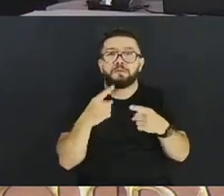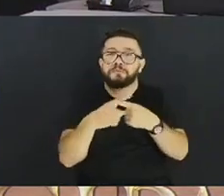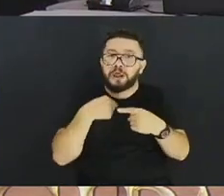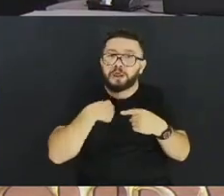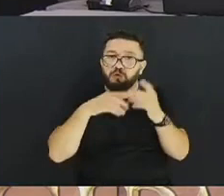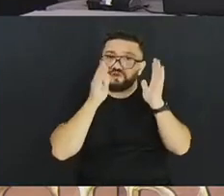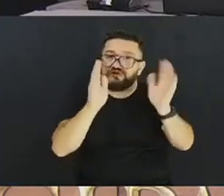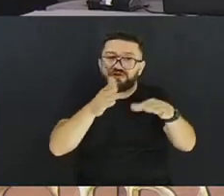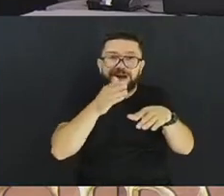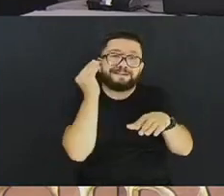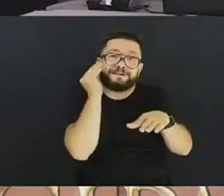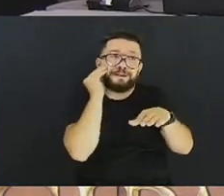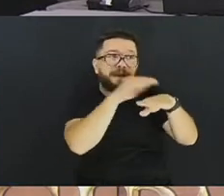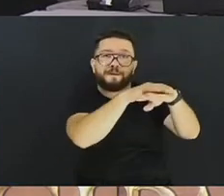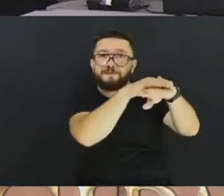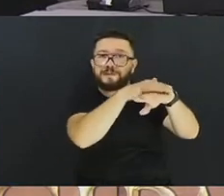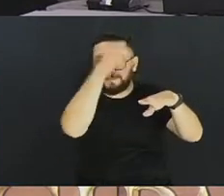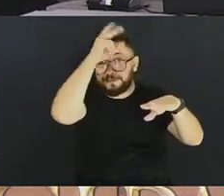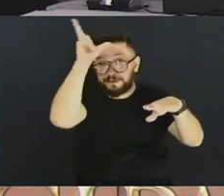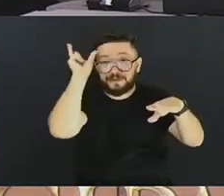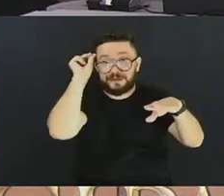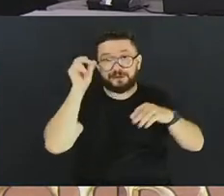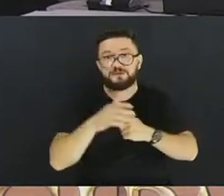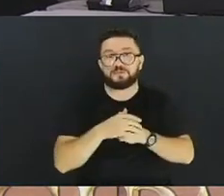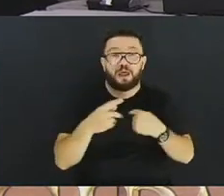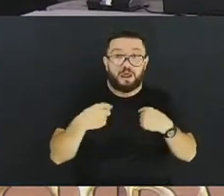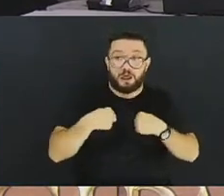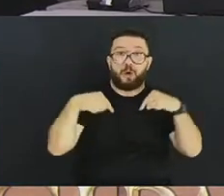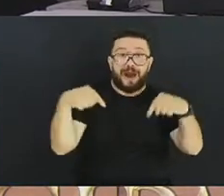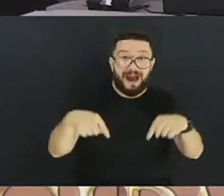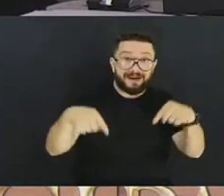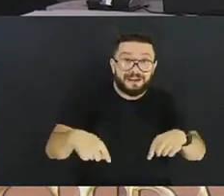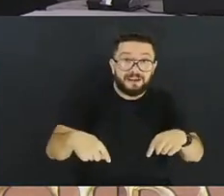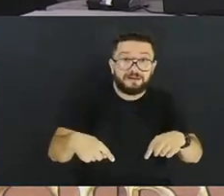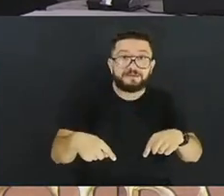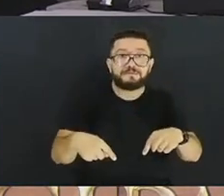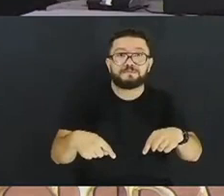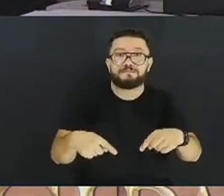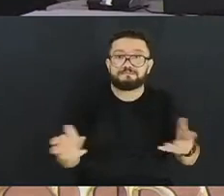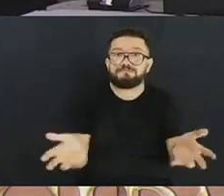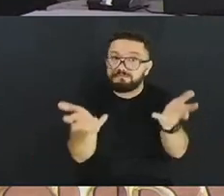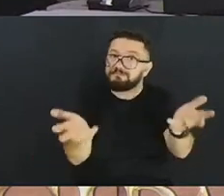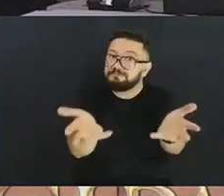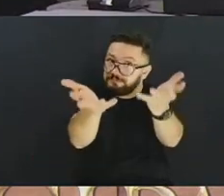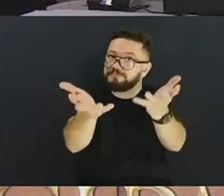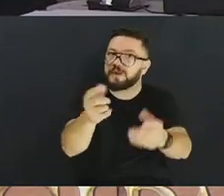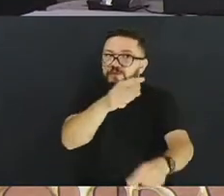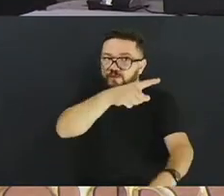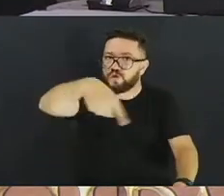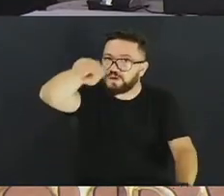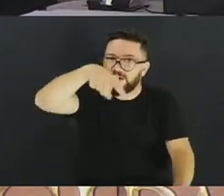o objetivo de convencê-los ou motivá-los, que já vi, tentei uma